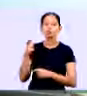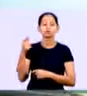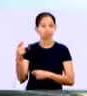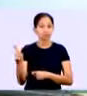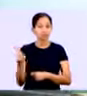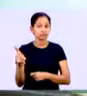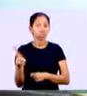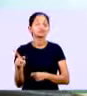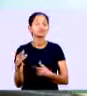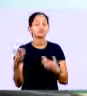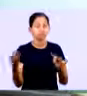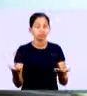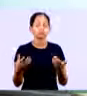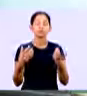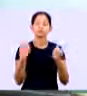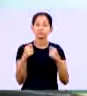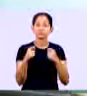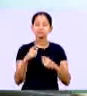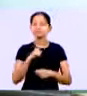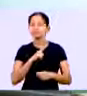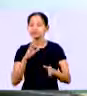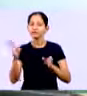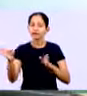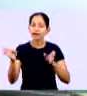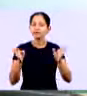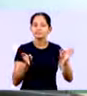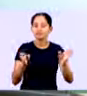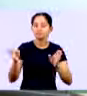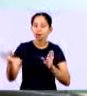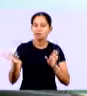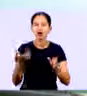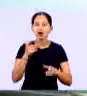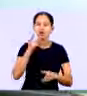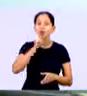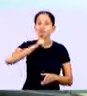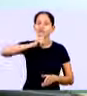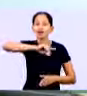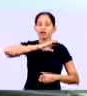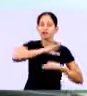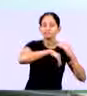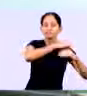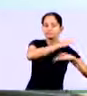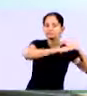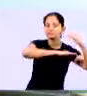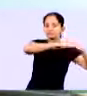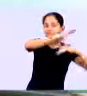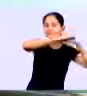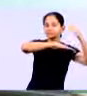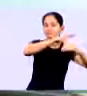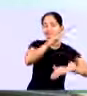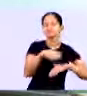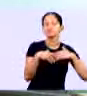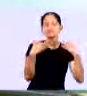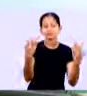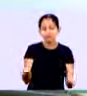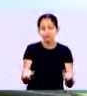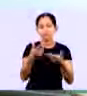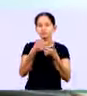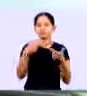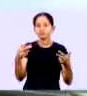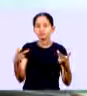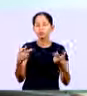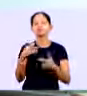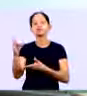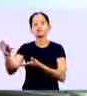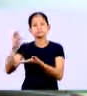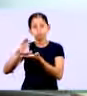empresa. Então, você tende a ter essa condição, você tende a crescer, a sua empresa crescer e se tornar maior a partir dos recursos que você tem, que você